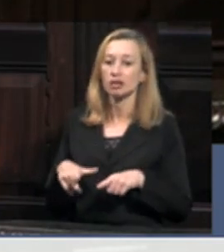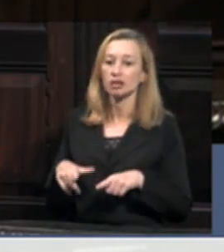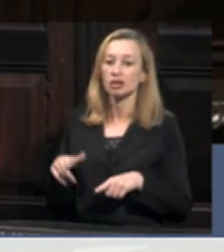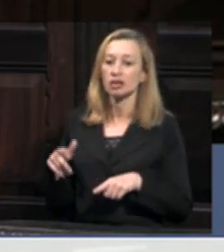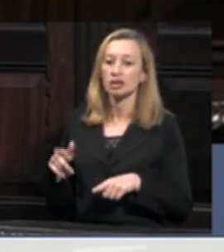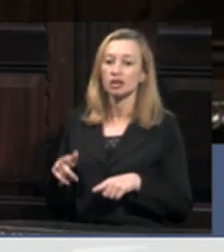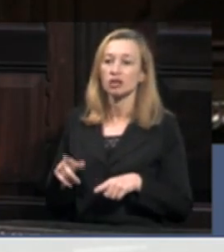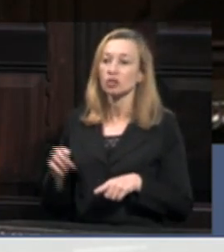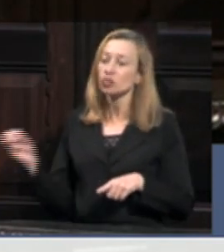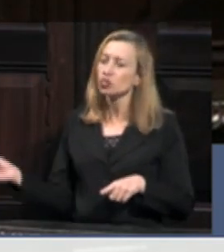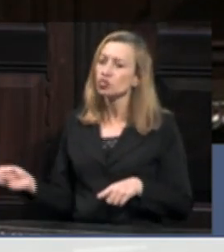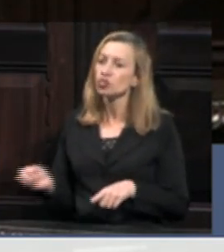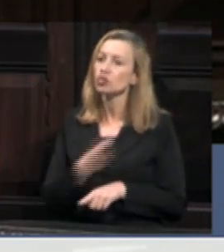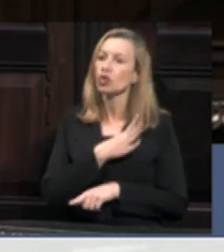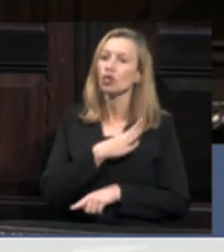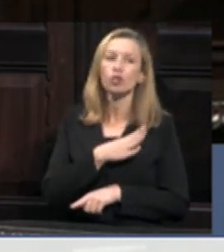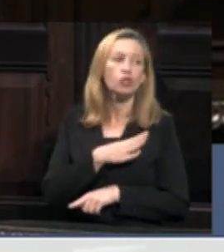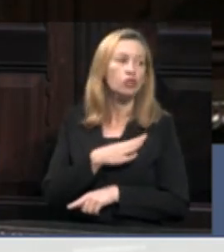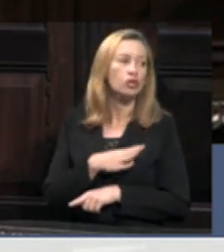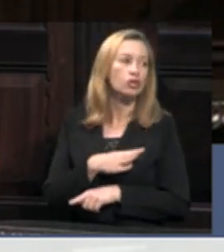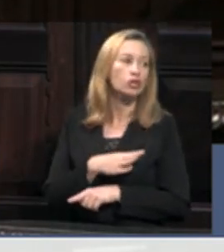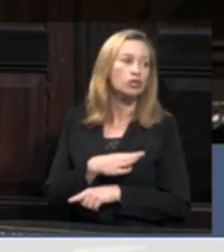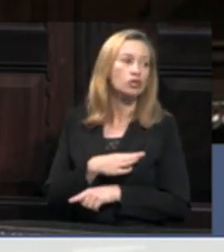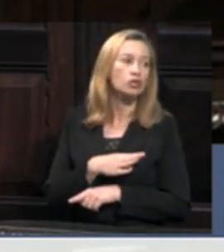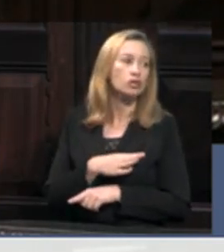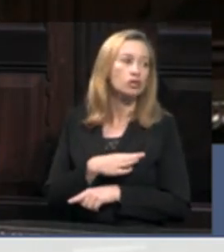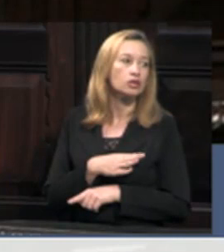novo critério